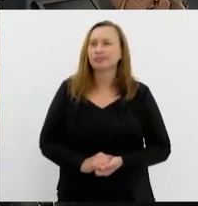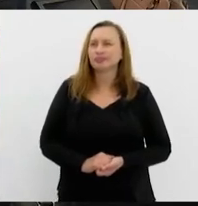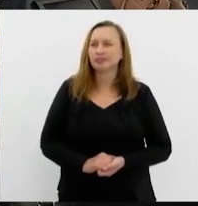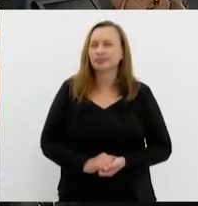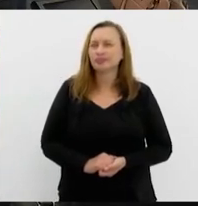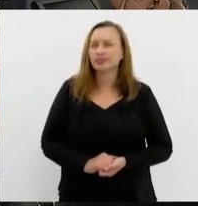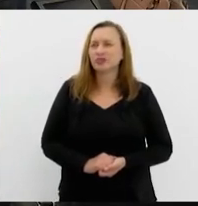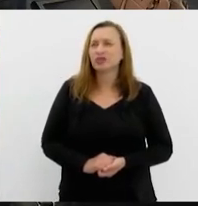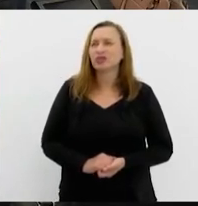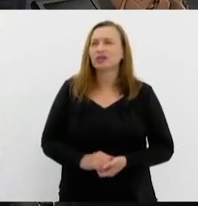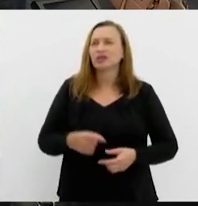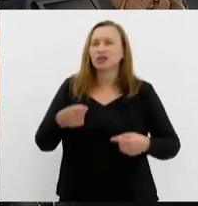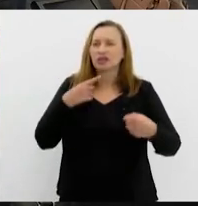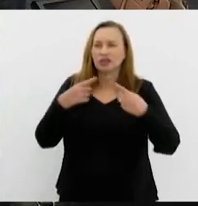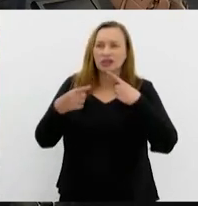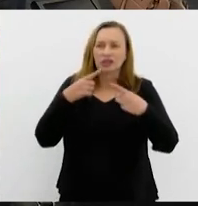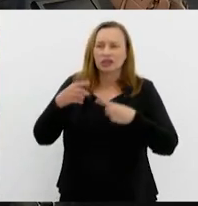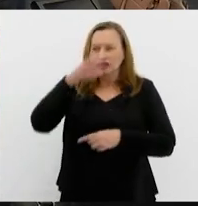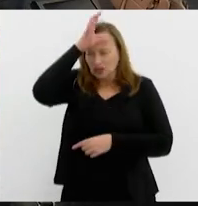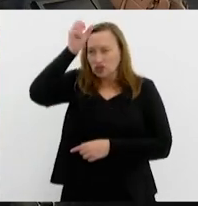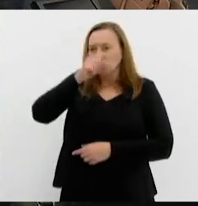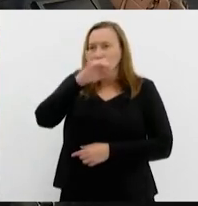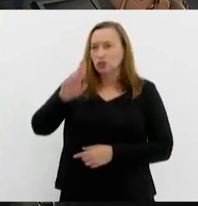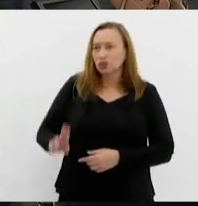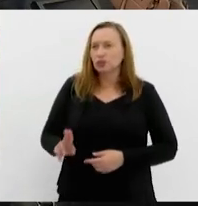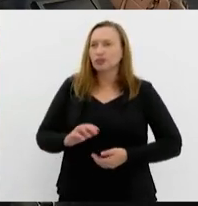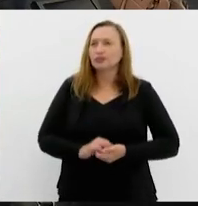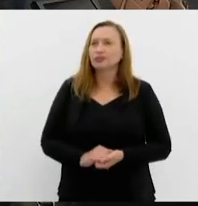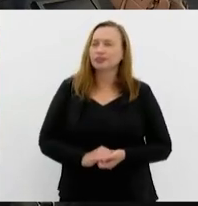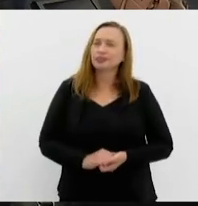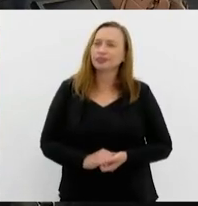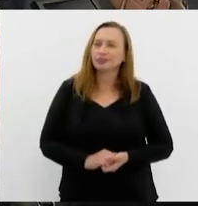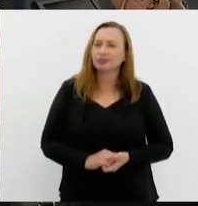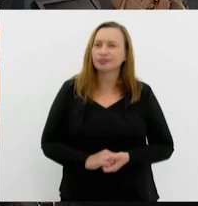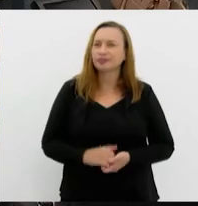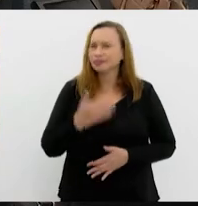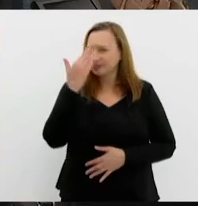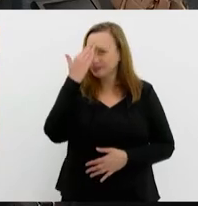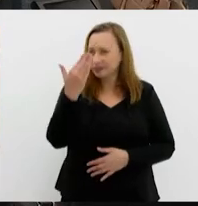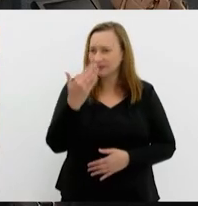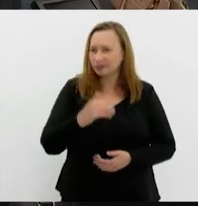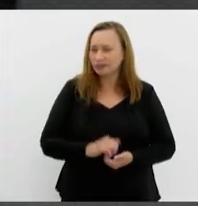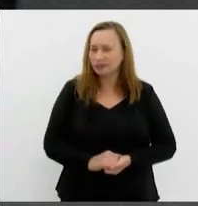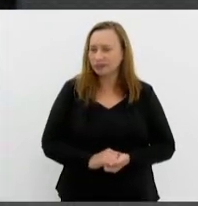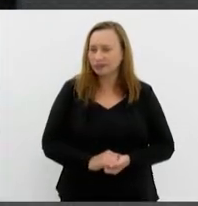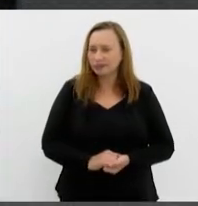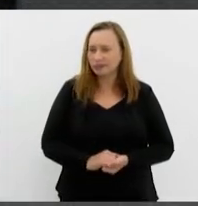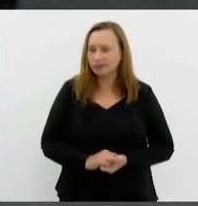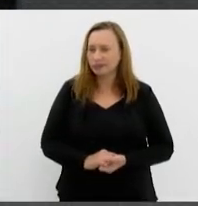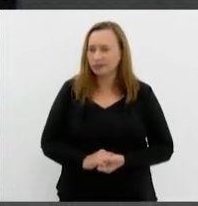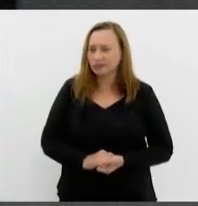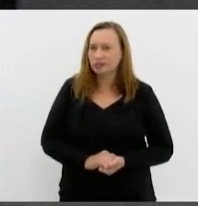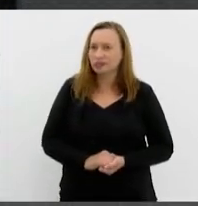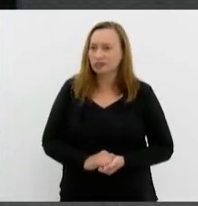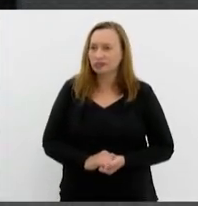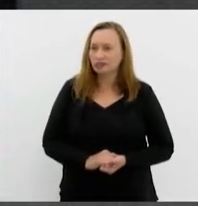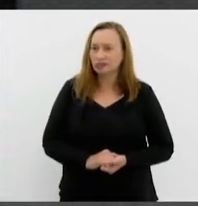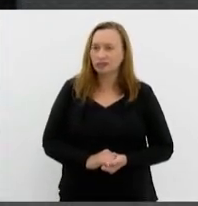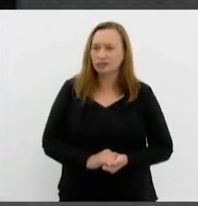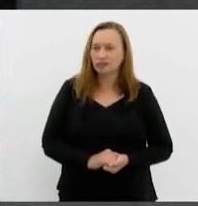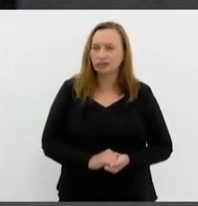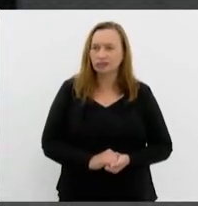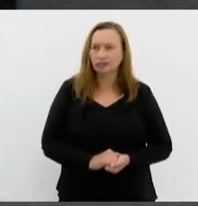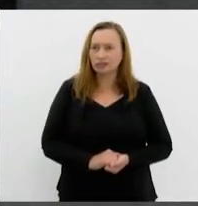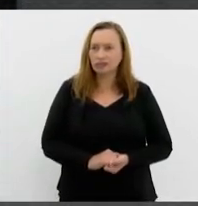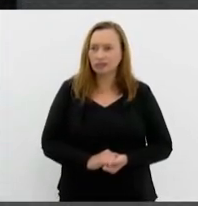Para discutir, tia Ju. Deputada Marina. Obrigada. MST. Presidenta, tia Ju, também